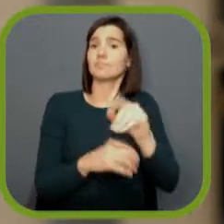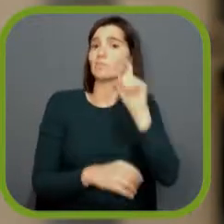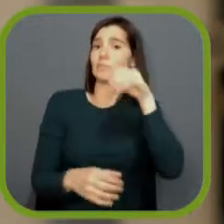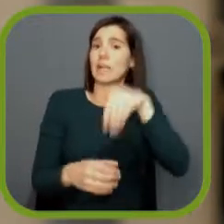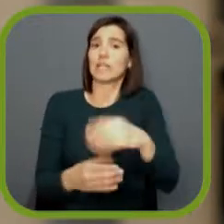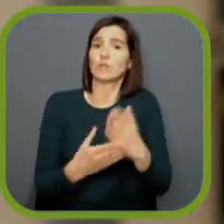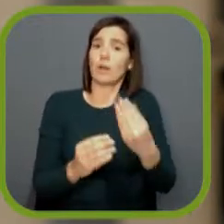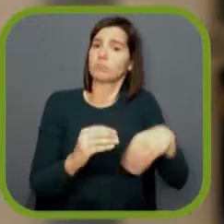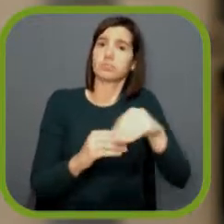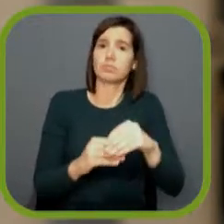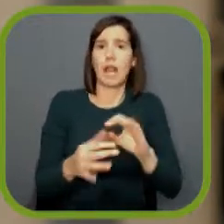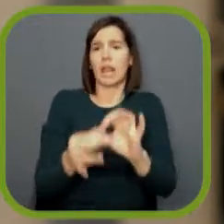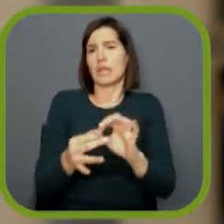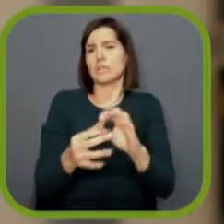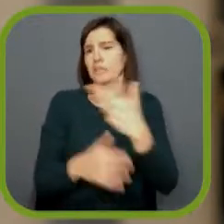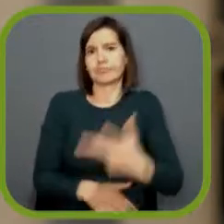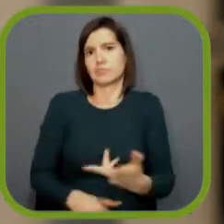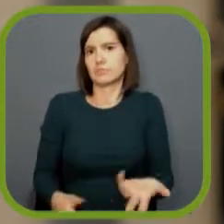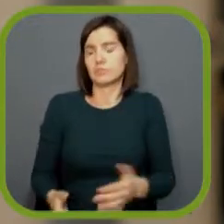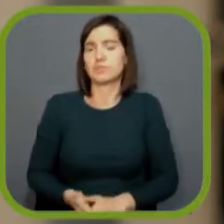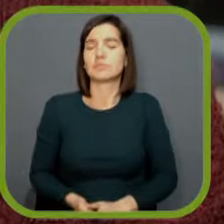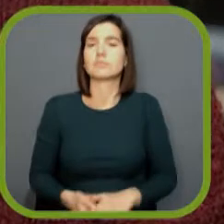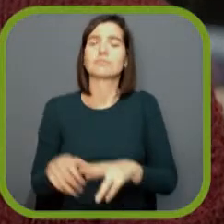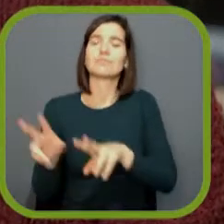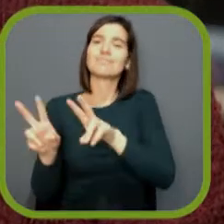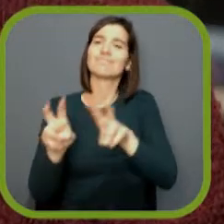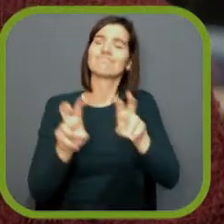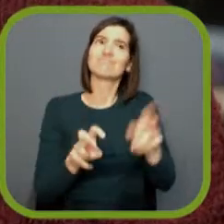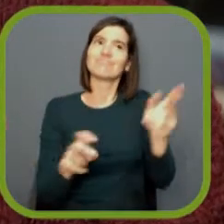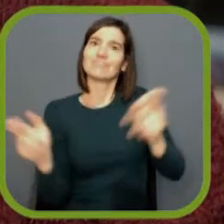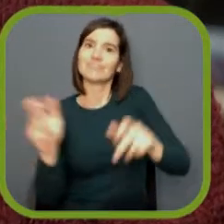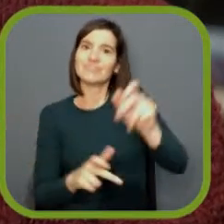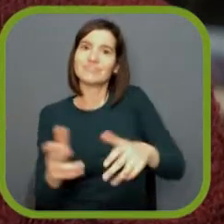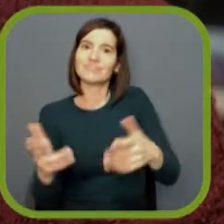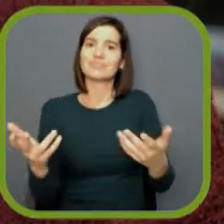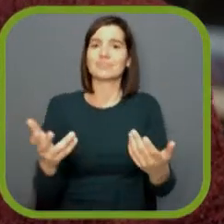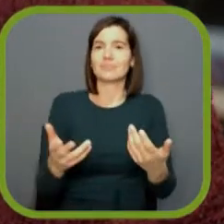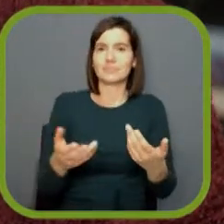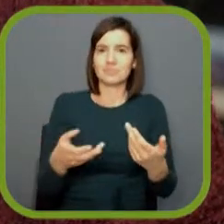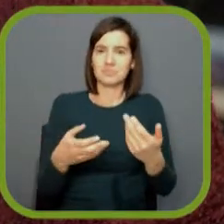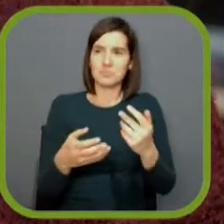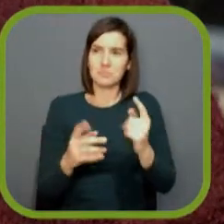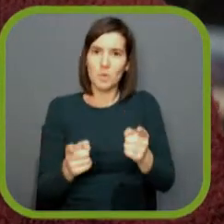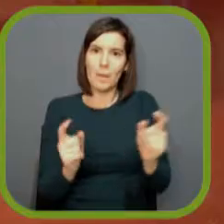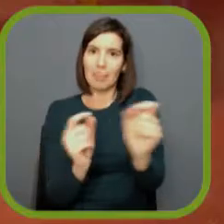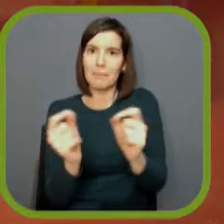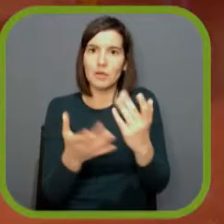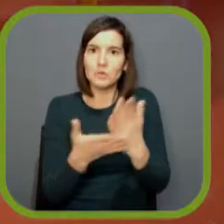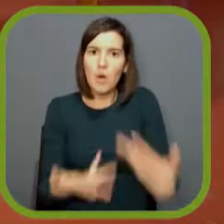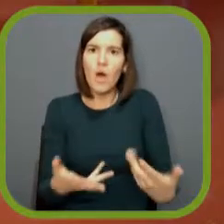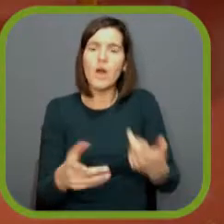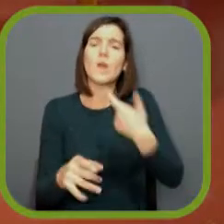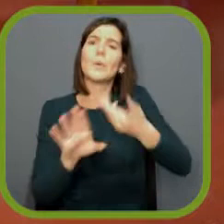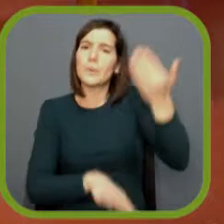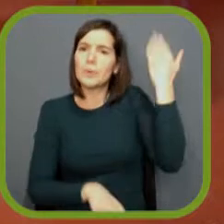dimensão de segurança interna e há, claro, uma relação absoluta, não é? E quando se fala destes temas, o falar vem de agora ou já é algo